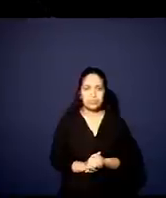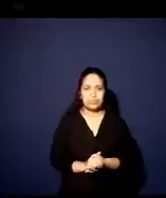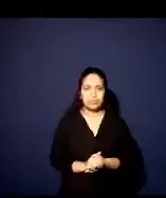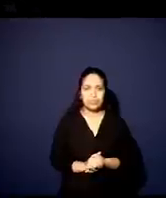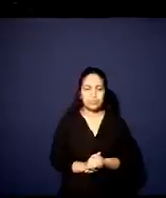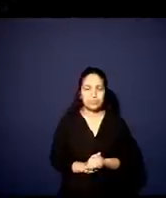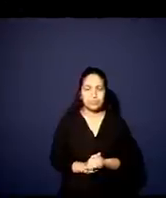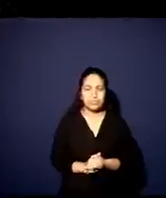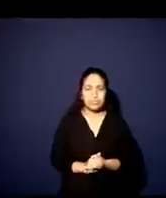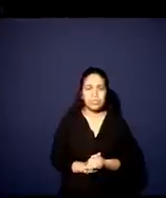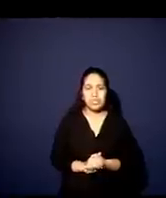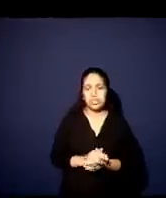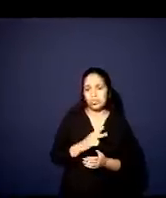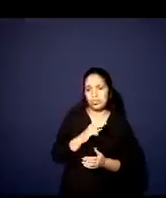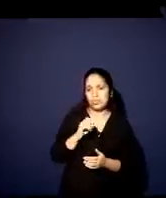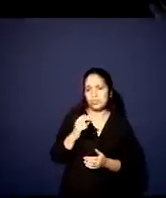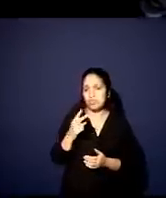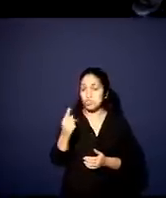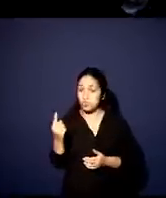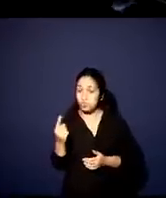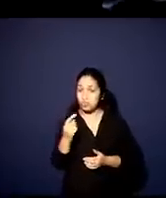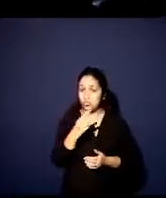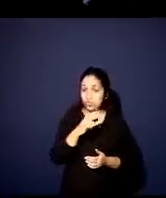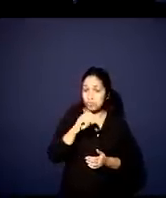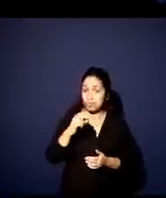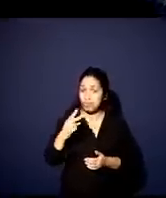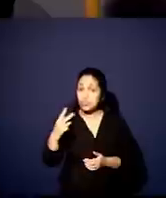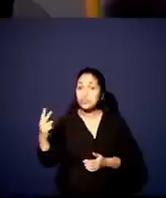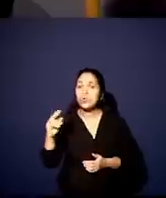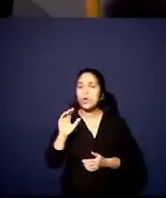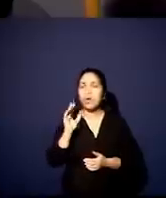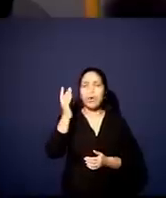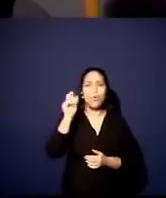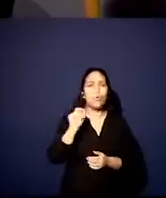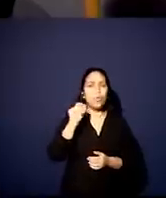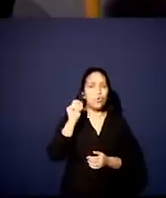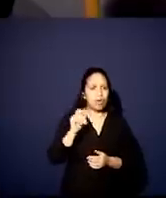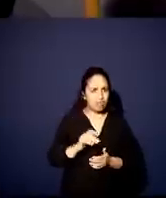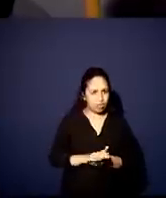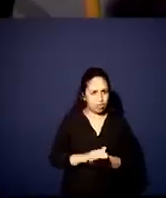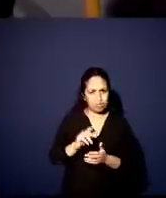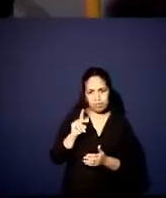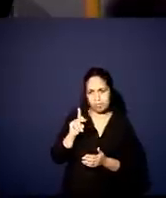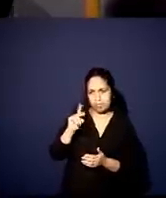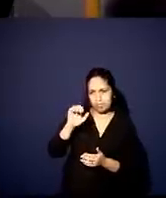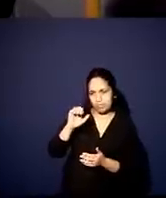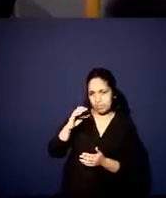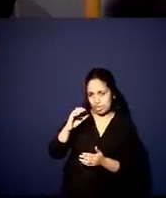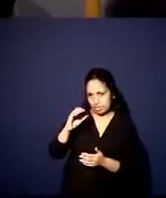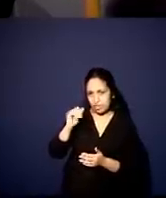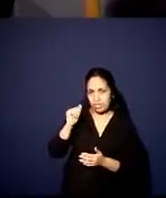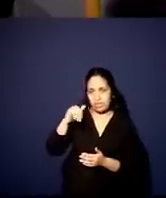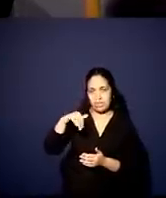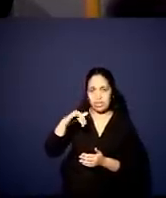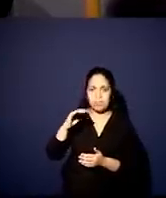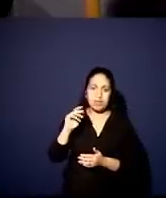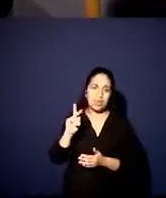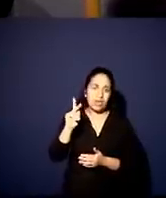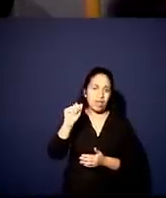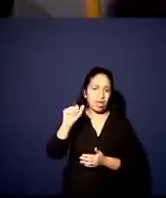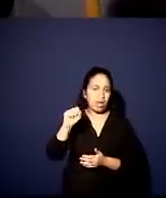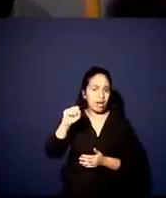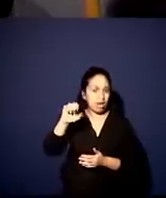em 21 e 22, né, com a PEC Kamikaze, quando começou o assunto dos precatórios,